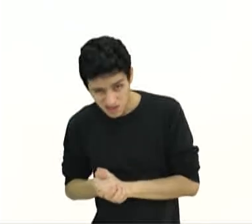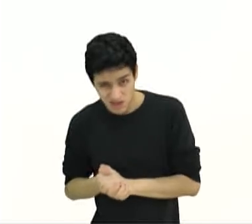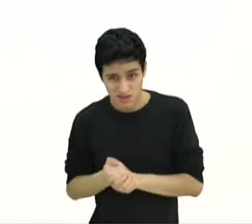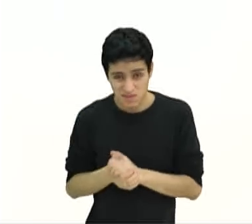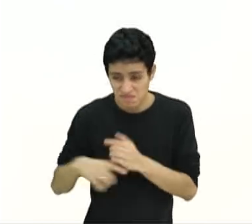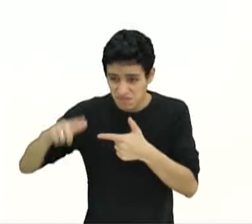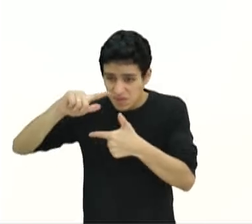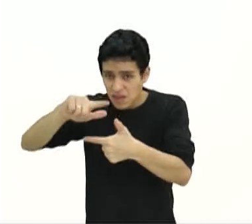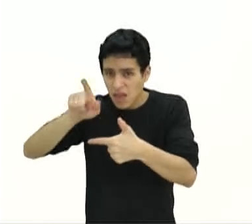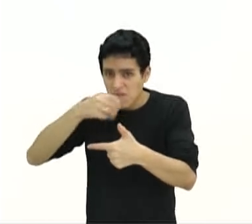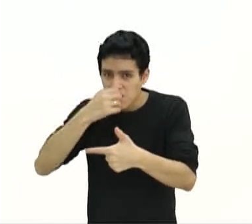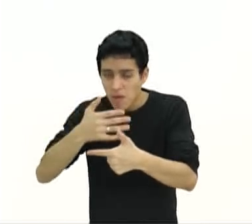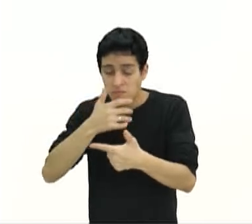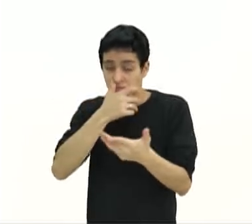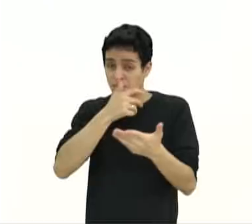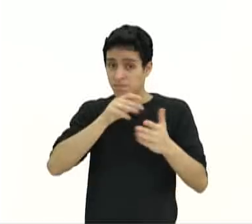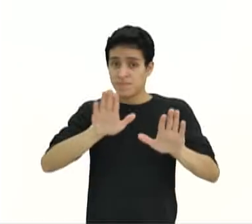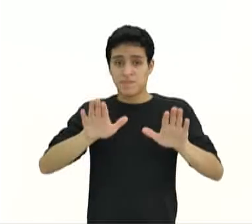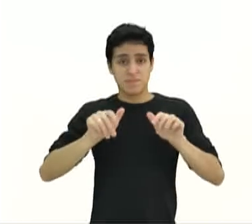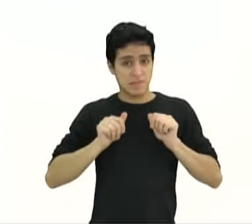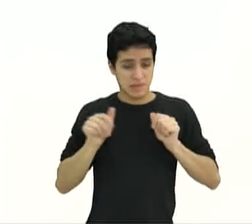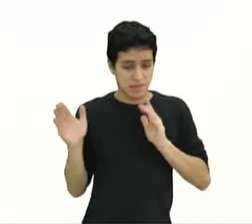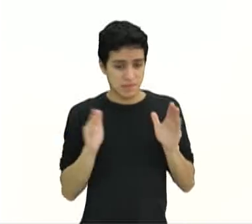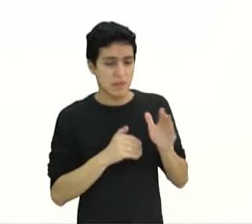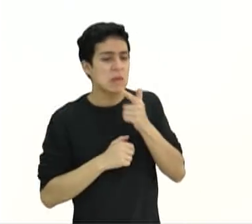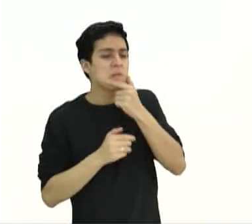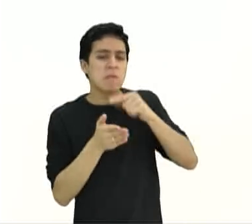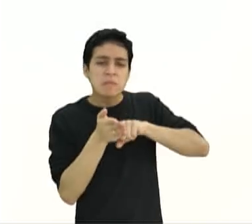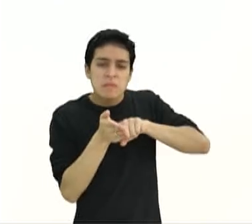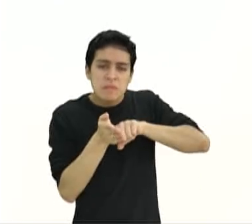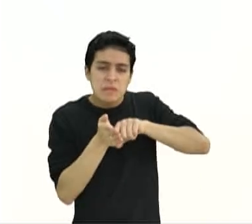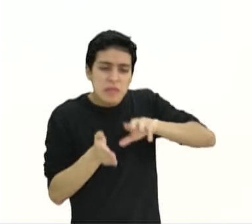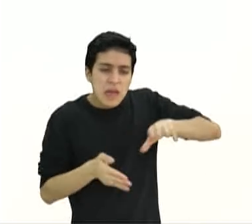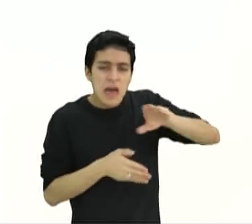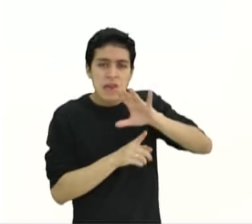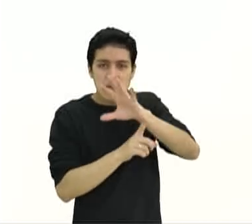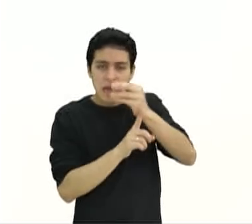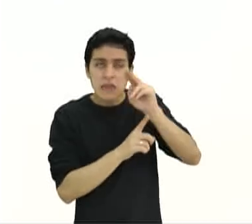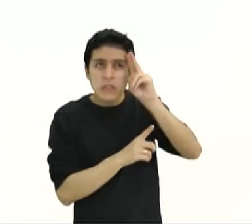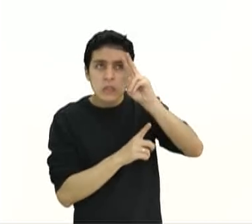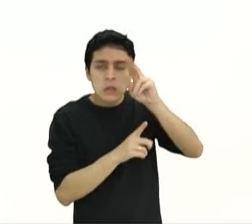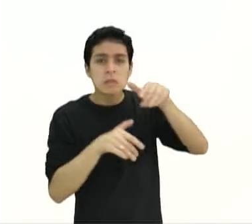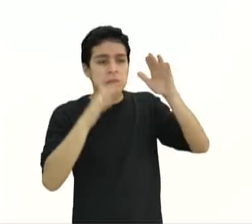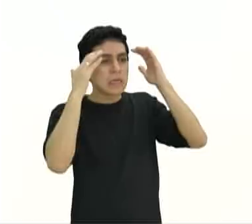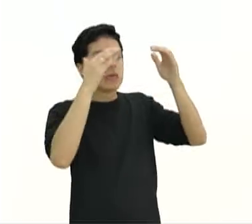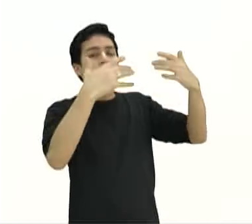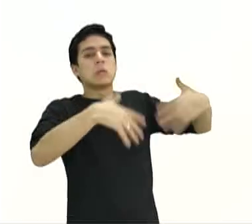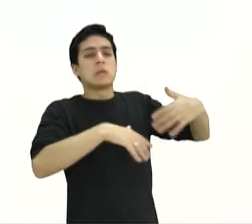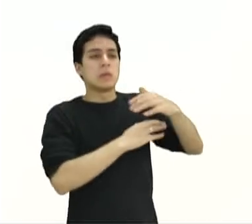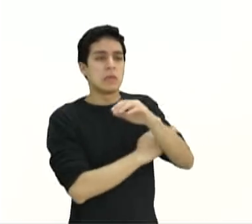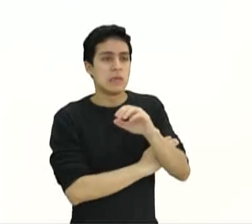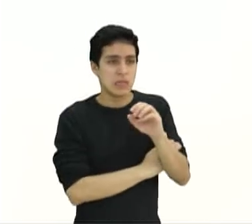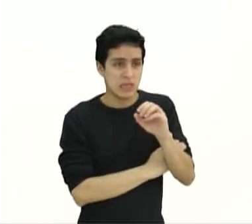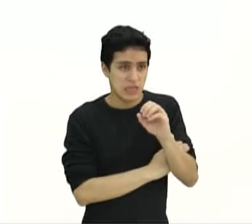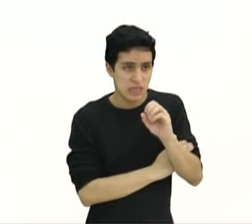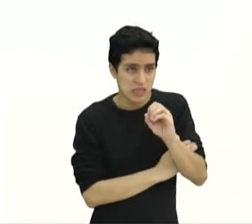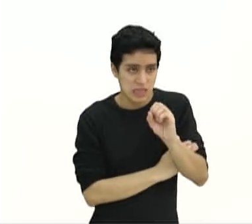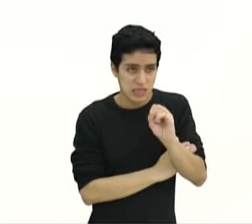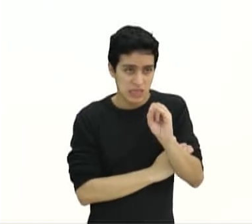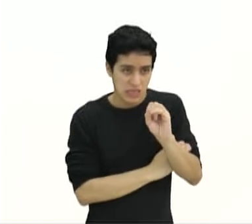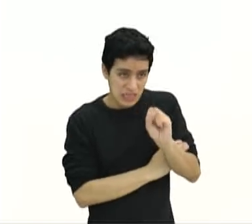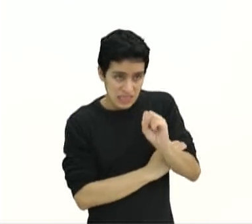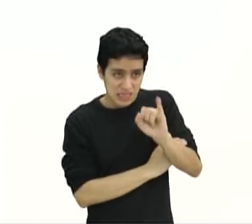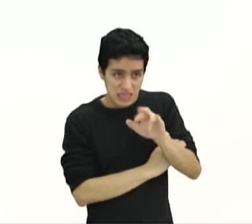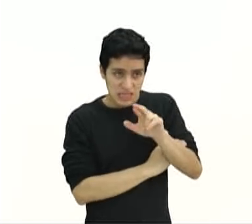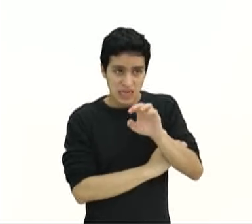Não necessariamente. Um dos historiadores da arte mais respeitados internacionalmente, Sir Ernest Combridge,